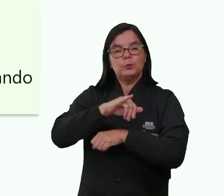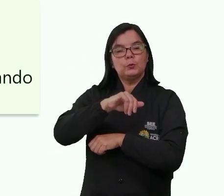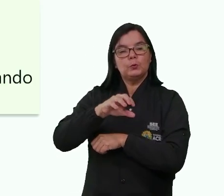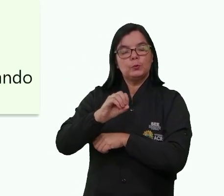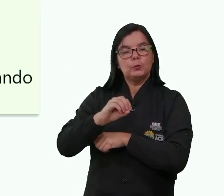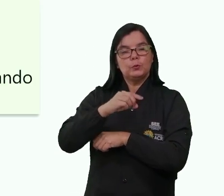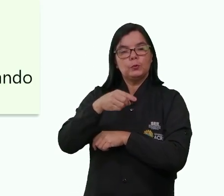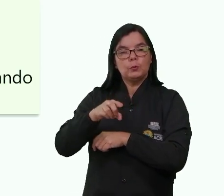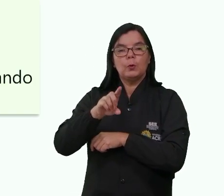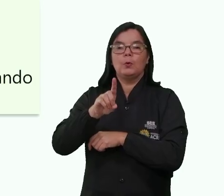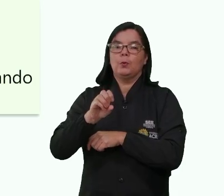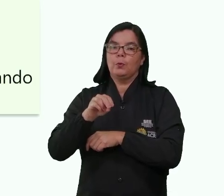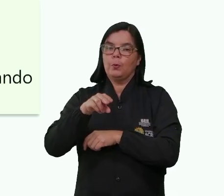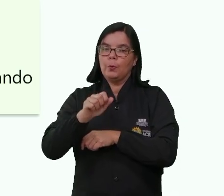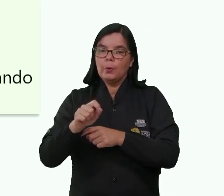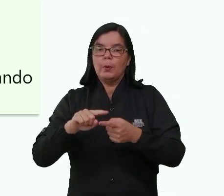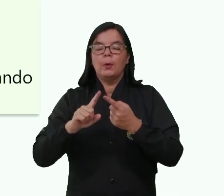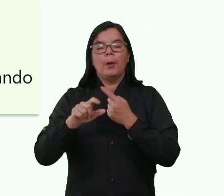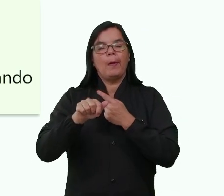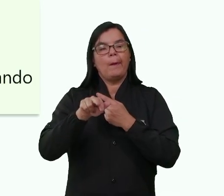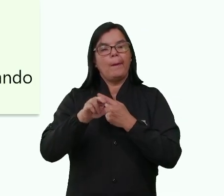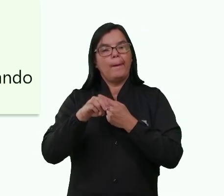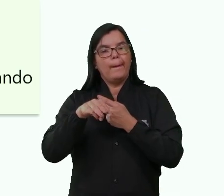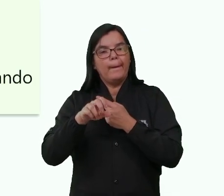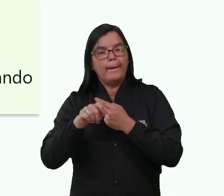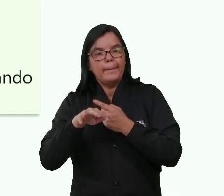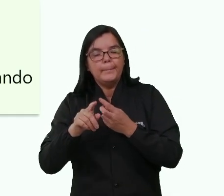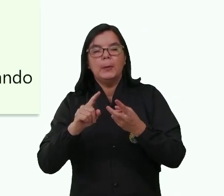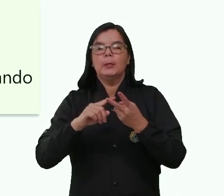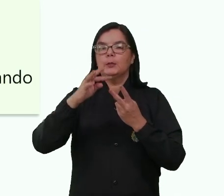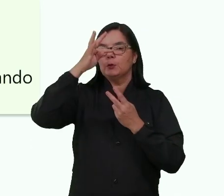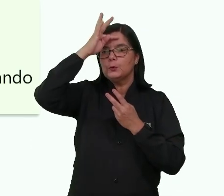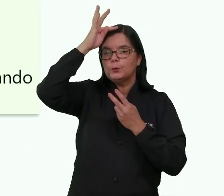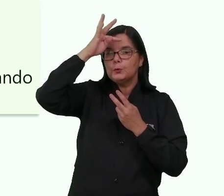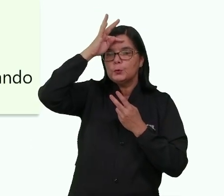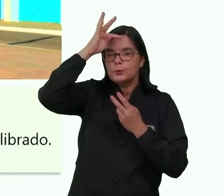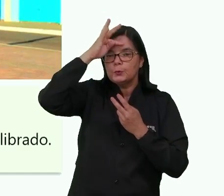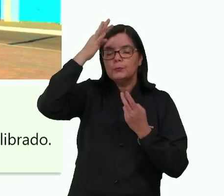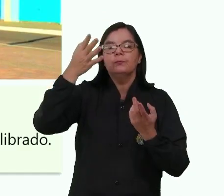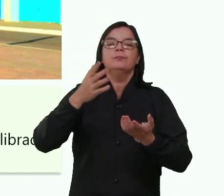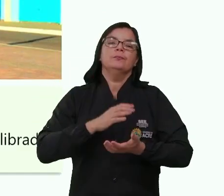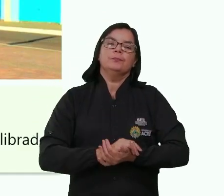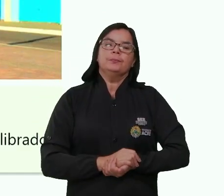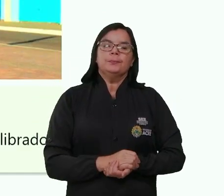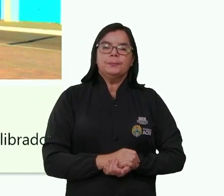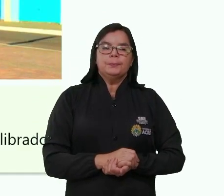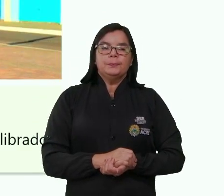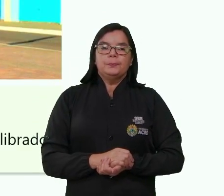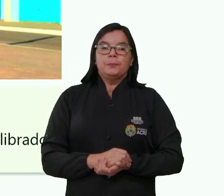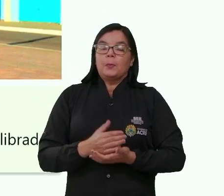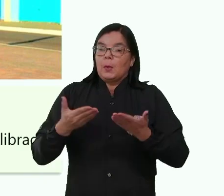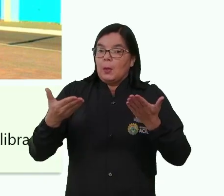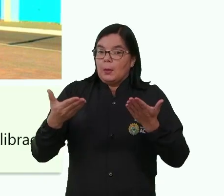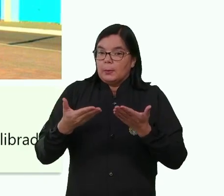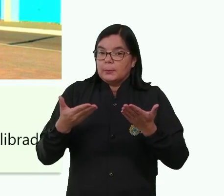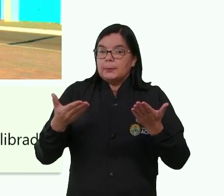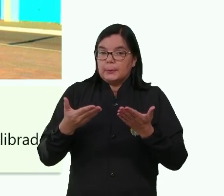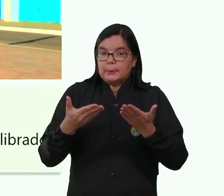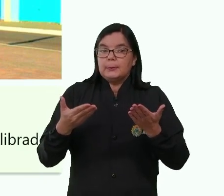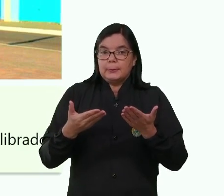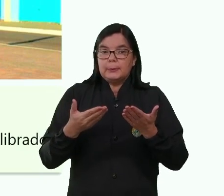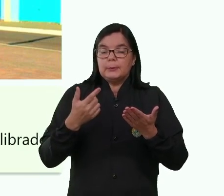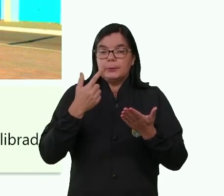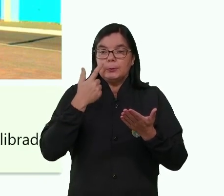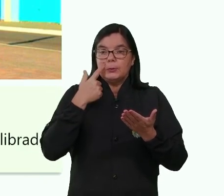de João Donato, Armando Nogueira, Tião Viana. Vamos avançando. Agora nós temos, né,